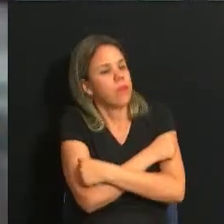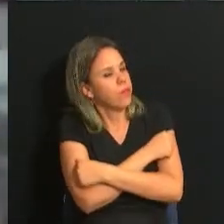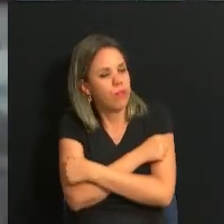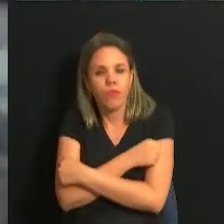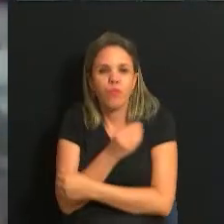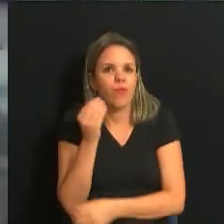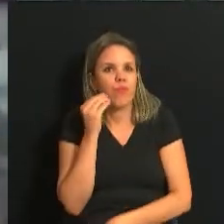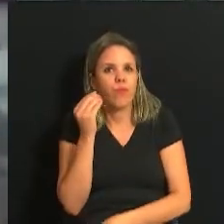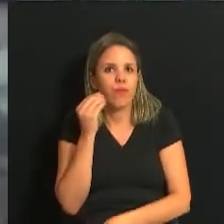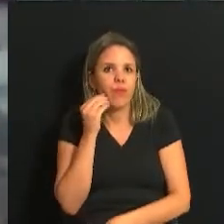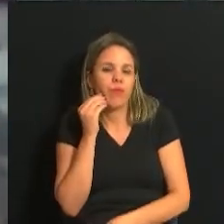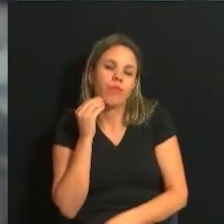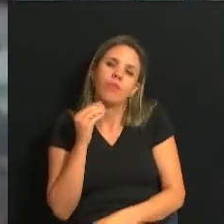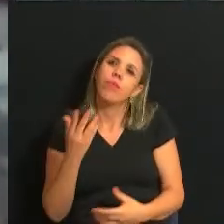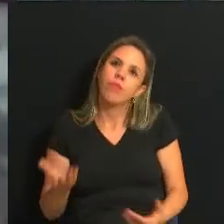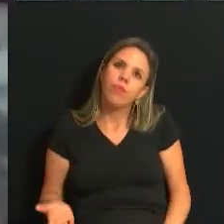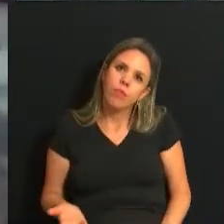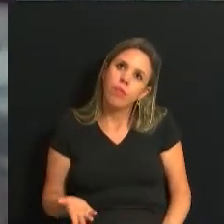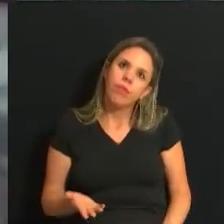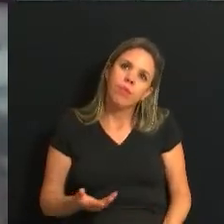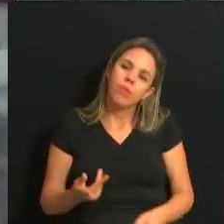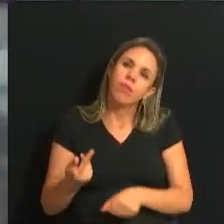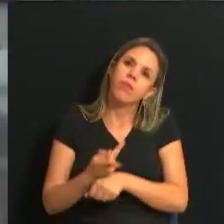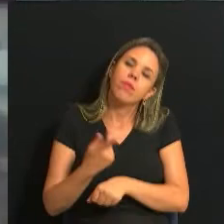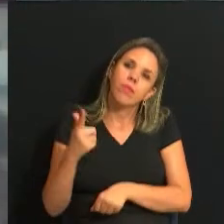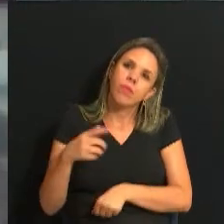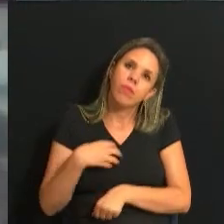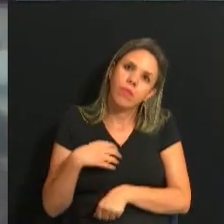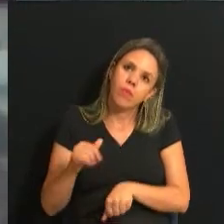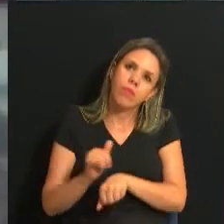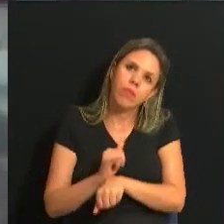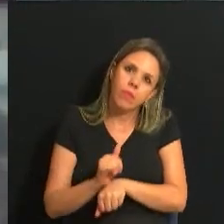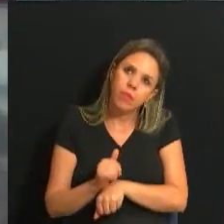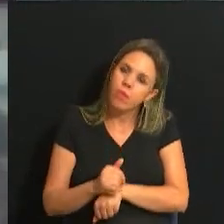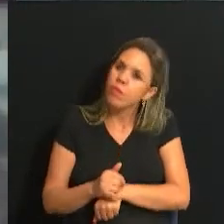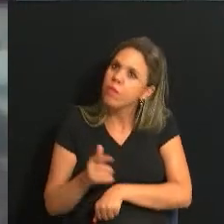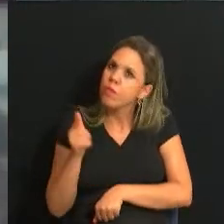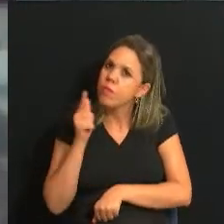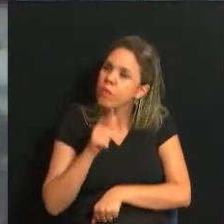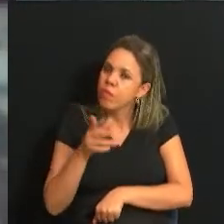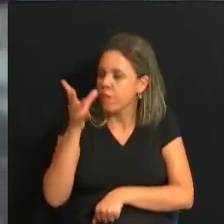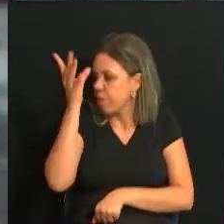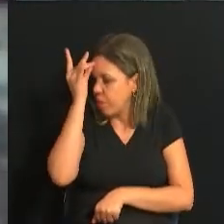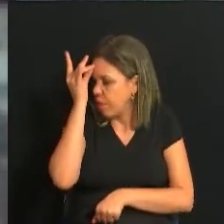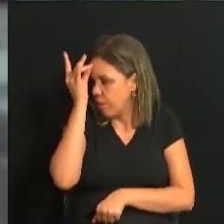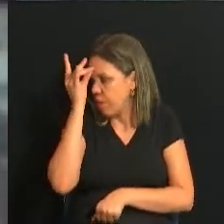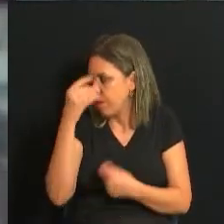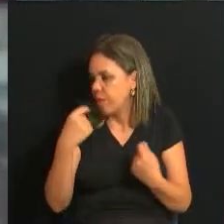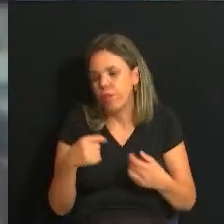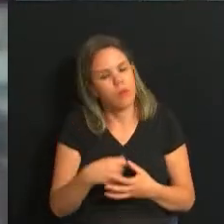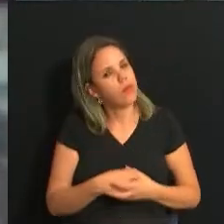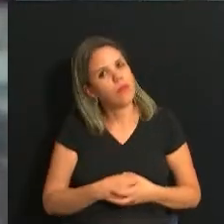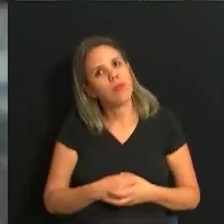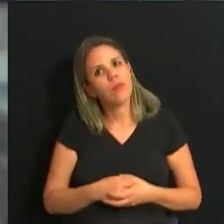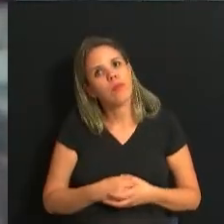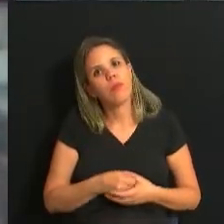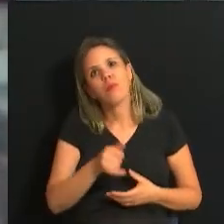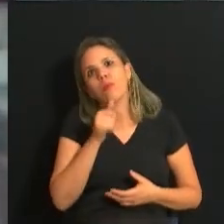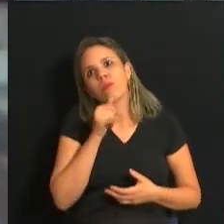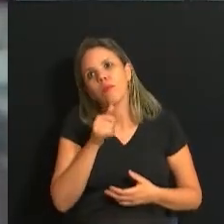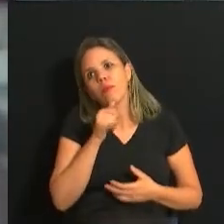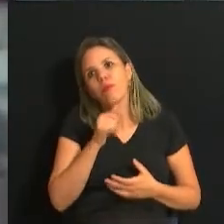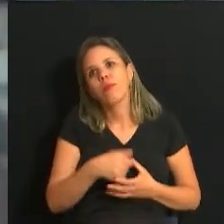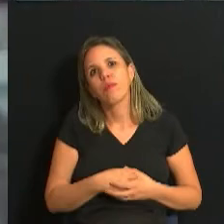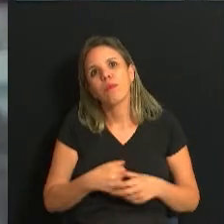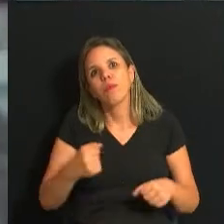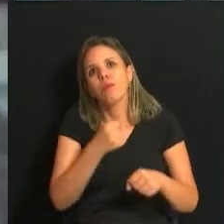muito afetiva, mas aí a gente vai buscando outras maneiras de conseguir sanar as nossas necessidades. Eu, por exemplo, cozinhei um almoço de